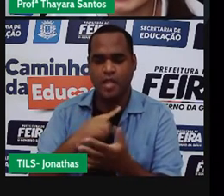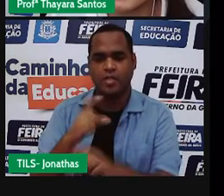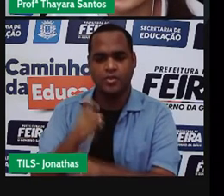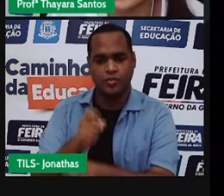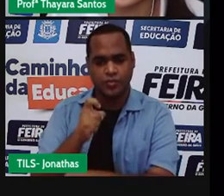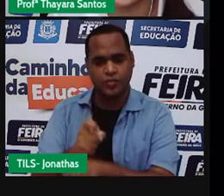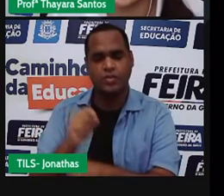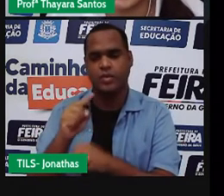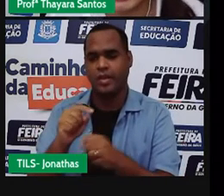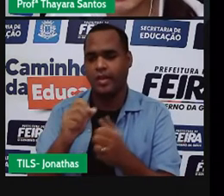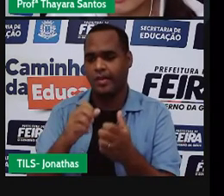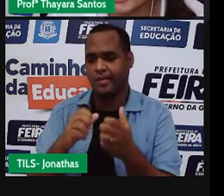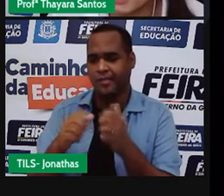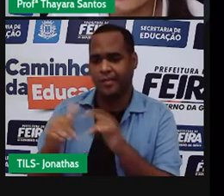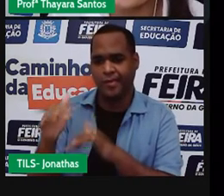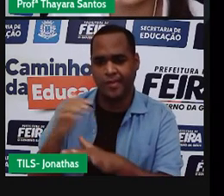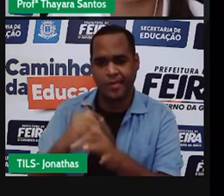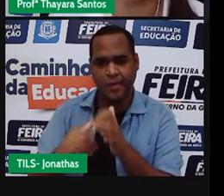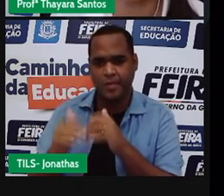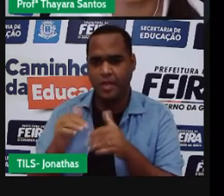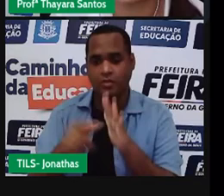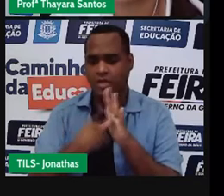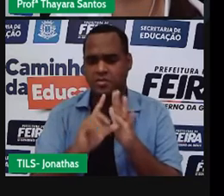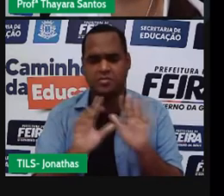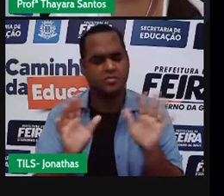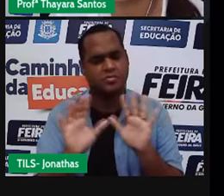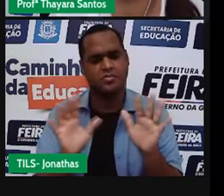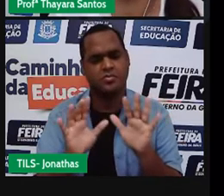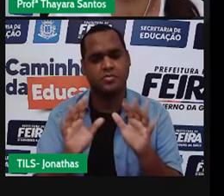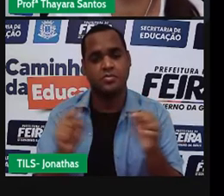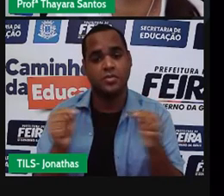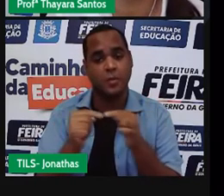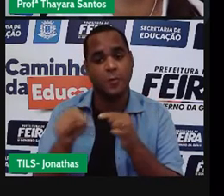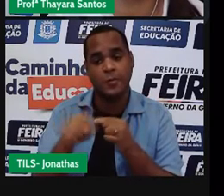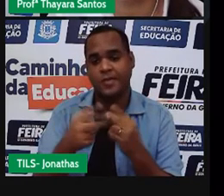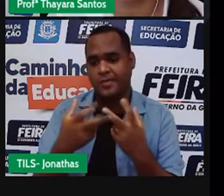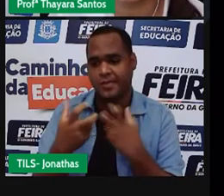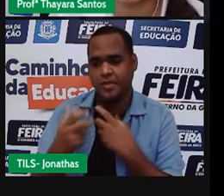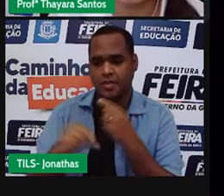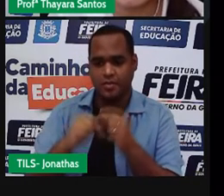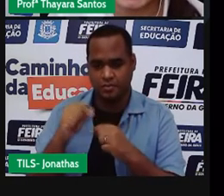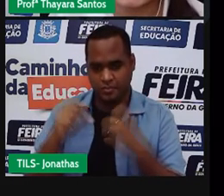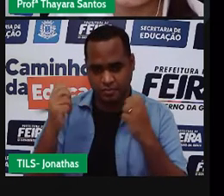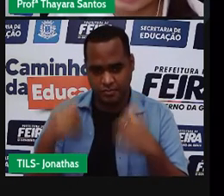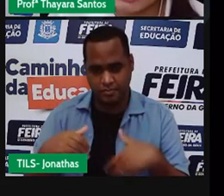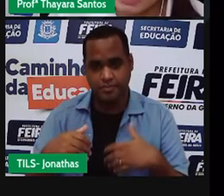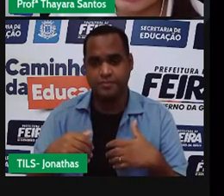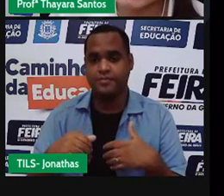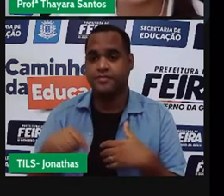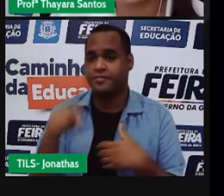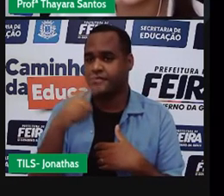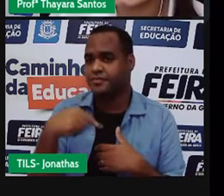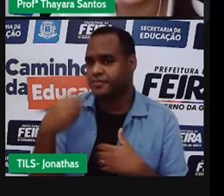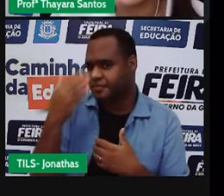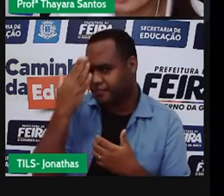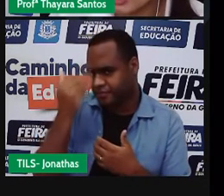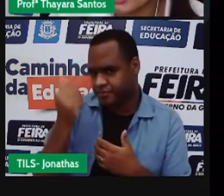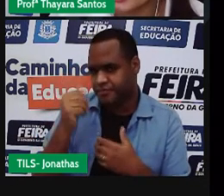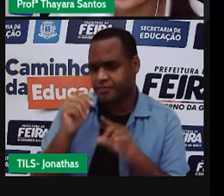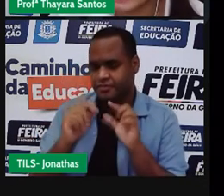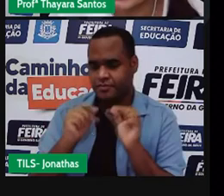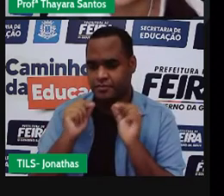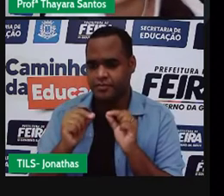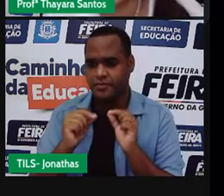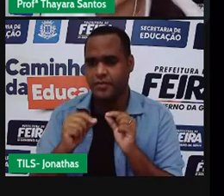mais se movimentando se agitando como estavam antes então está indicando para gente quê que agora ele tem uma água no estado